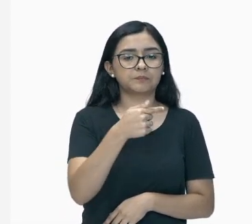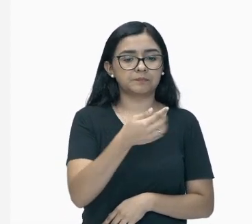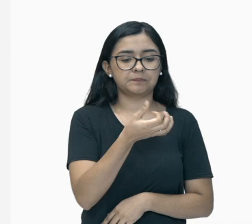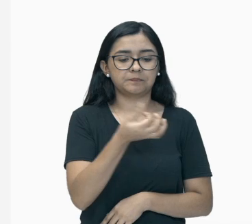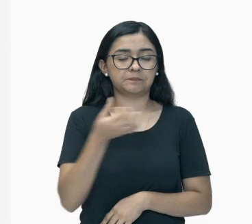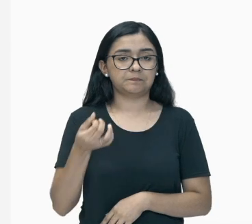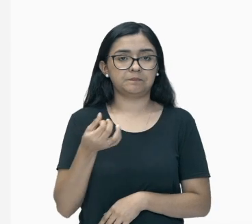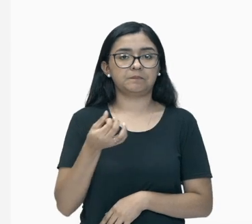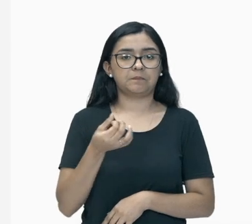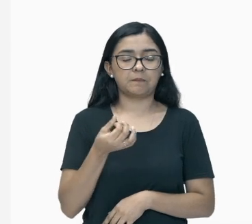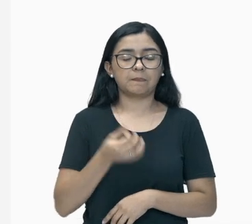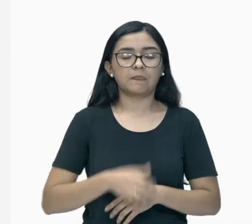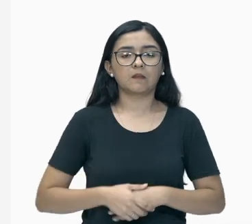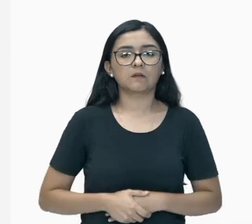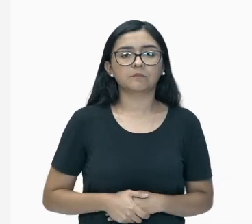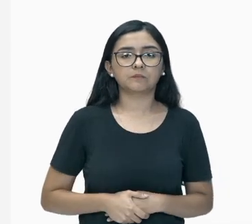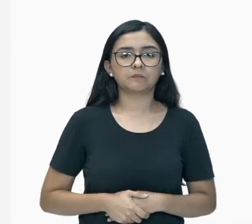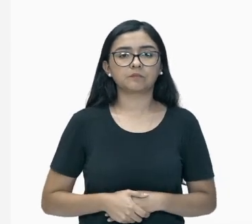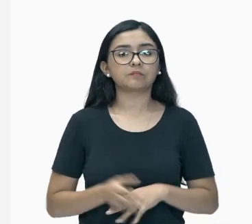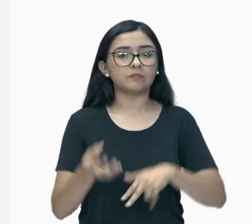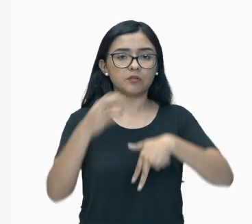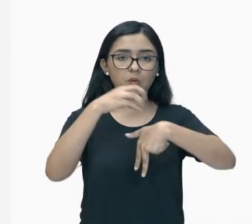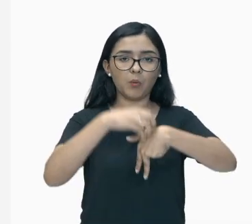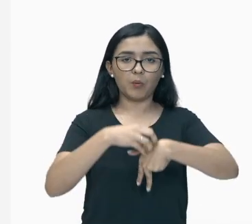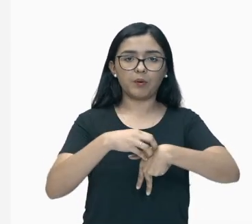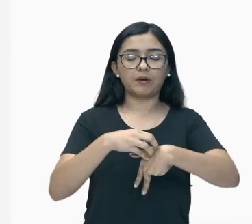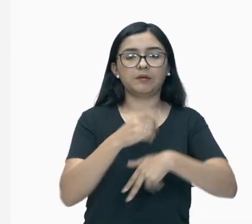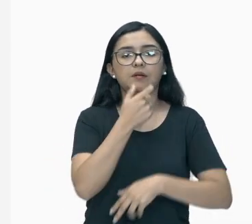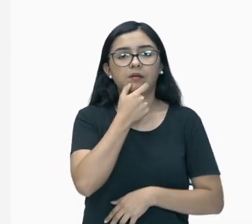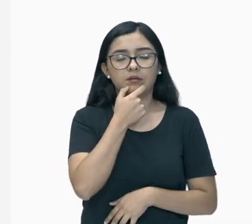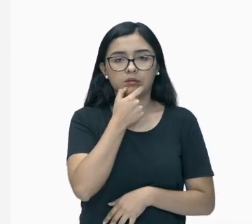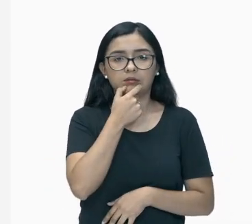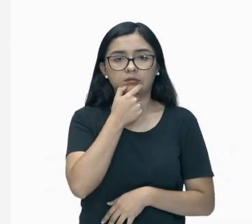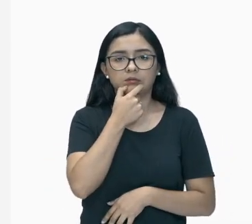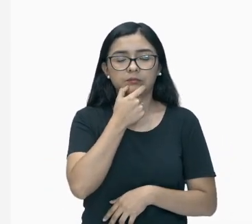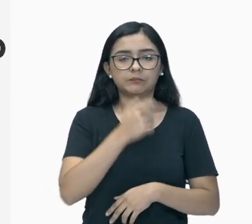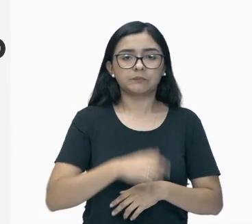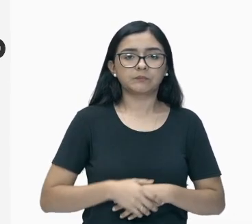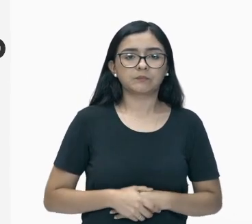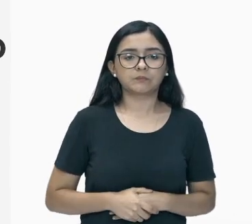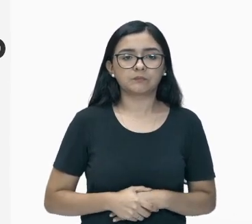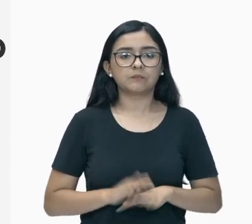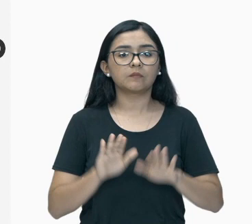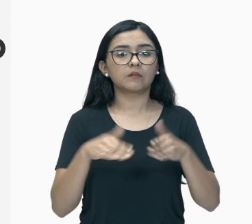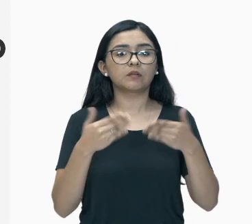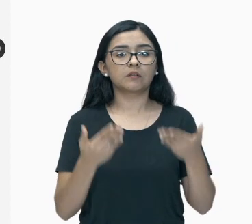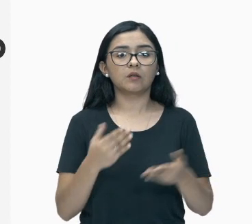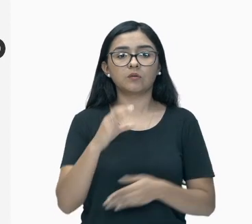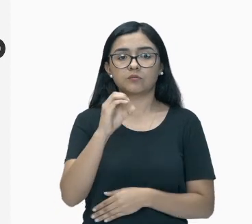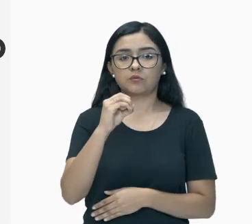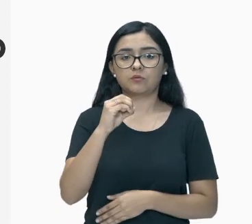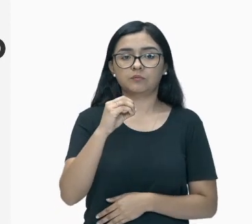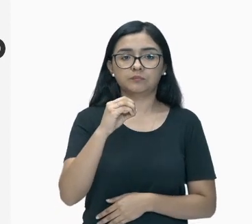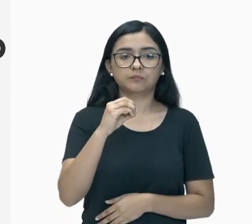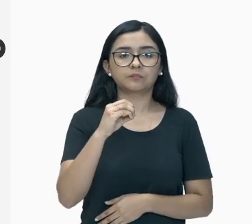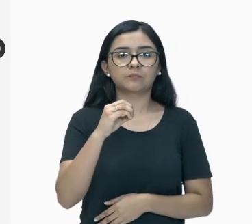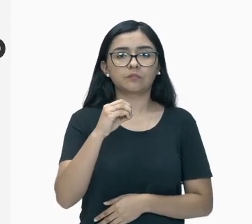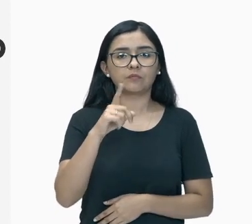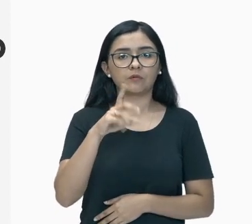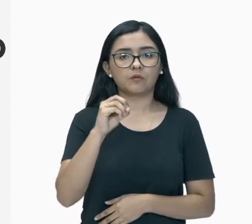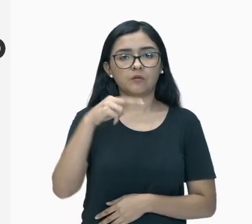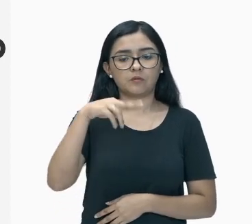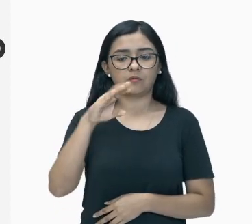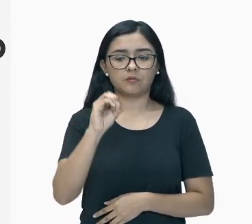recuada, né? O rei da Inglaterra. Porém, nós vamos ver o seguinte, os colonos lançaram um